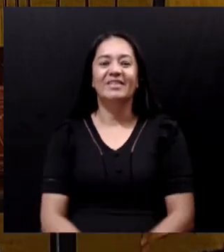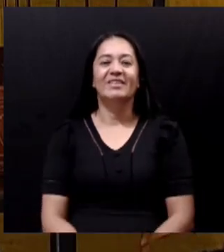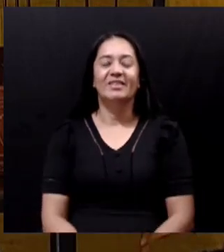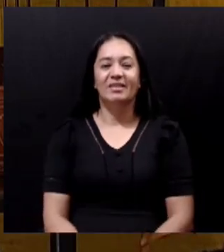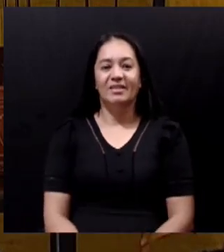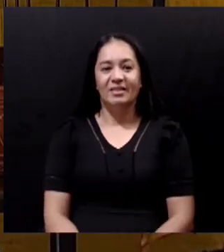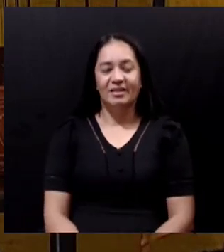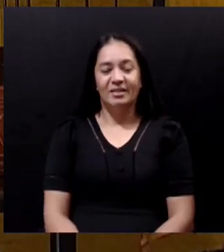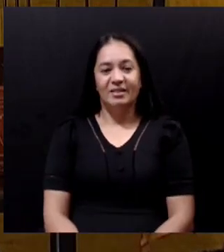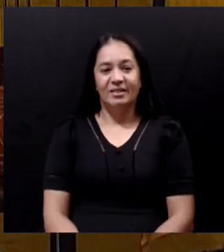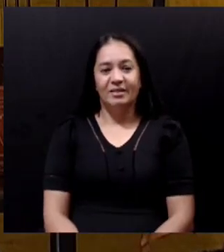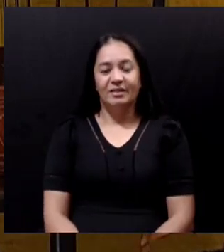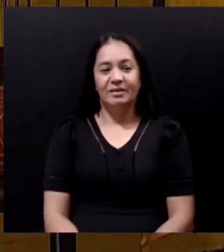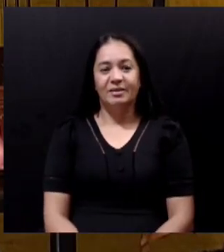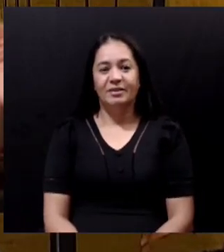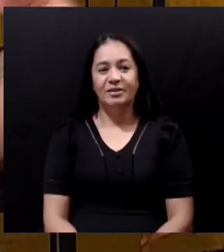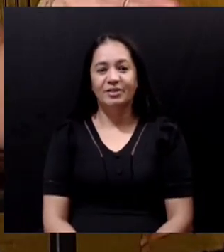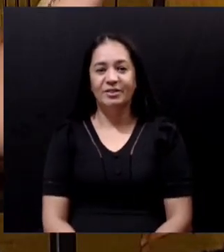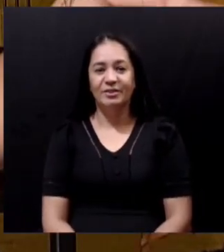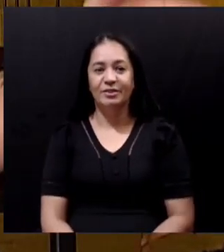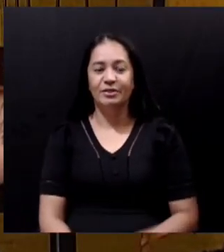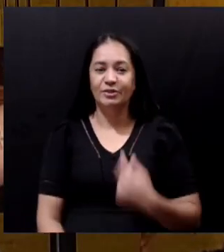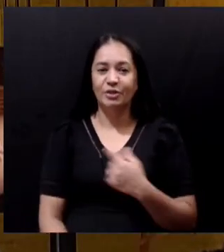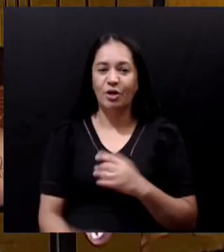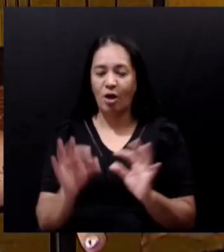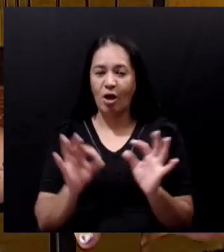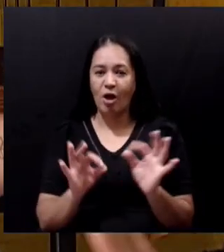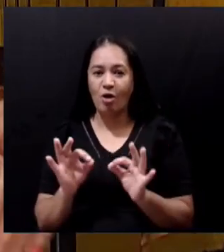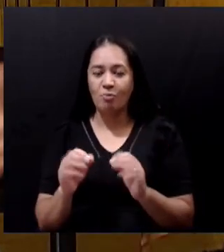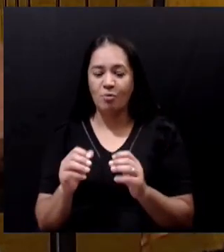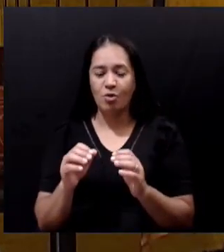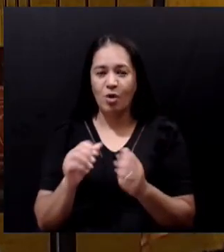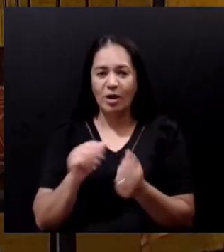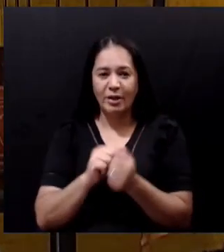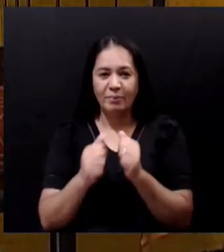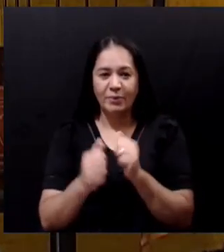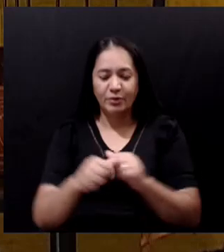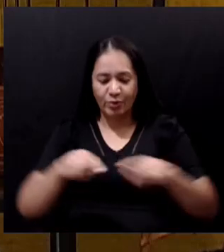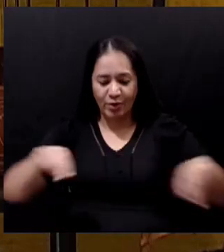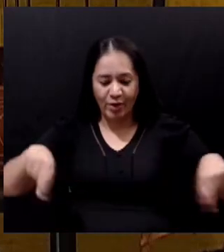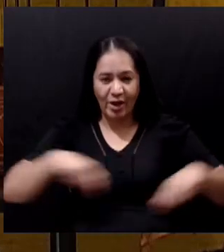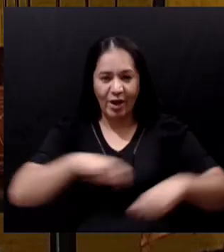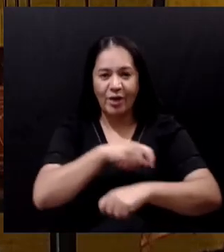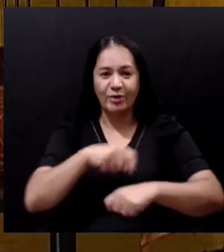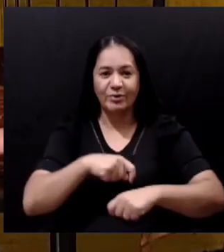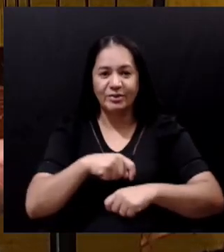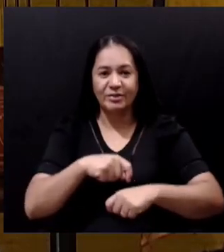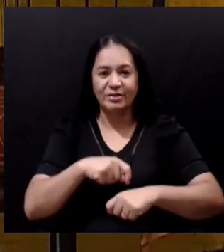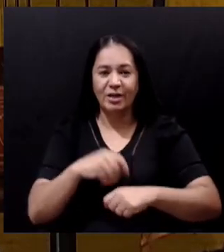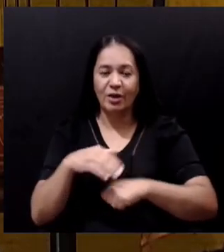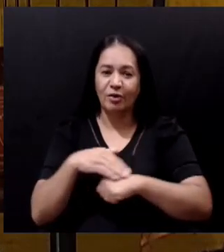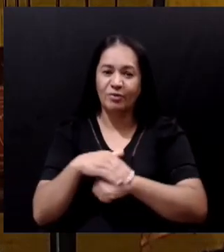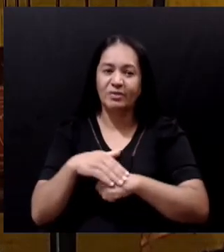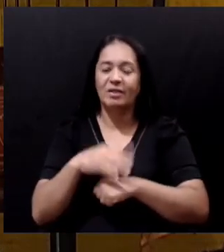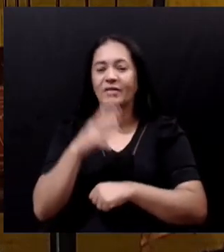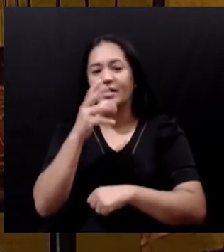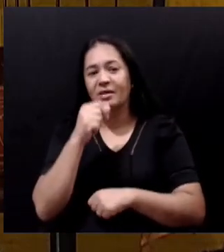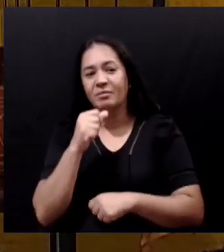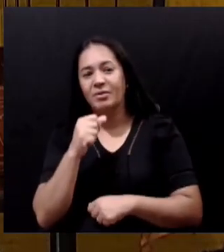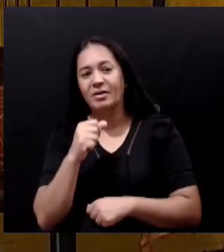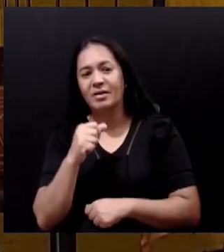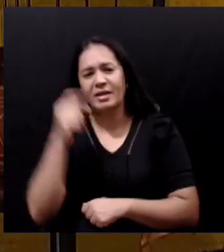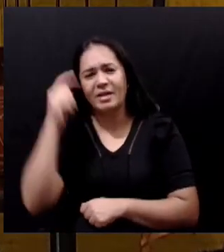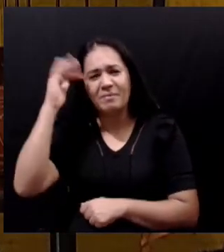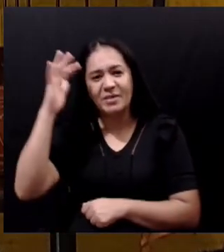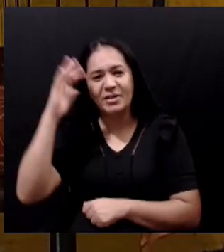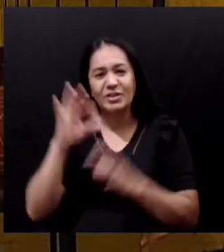E a gente arrumou um meio na cozinha, a pia pequenininha. E aí conversava com as pessoas, vai demorar, me imagina, uma família me pedia 5,